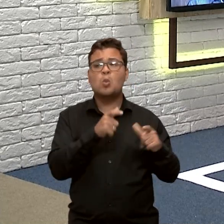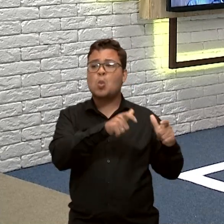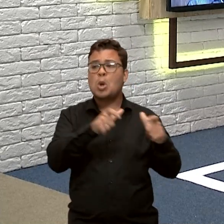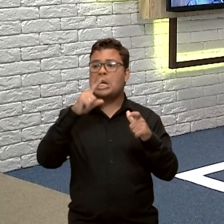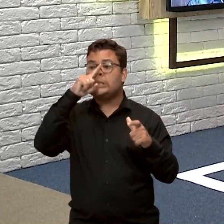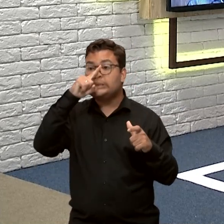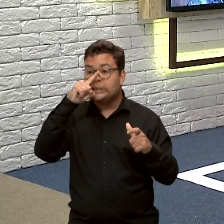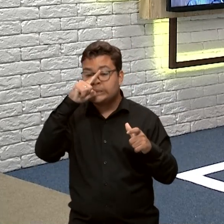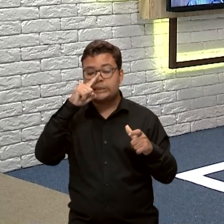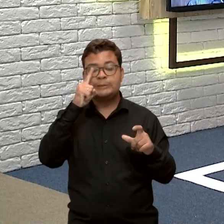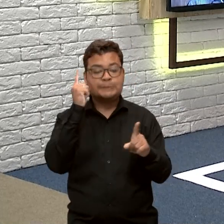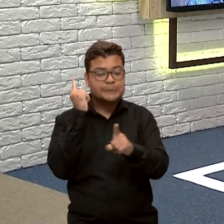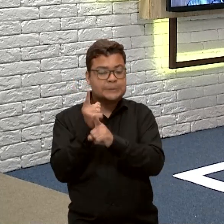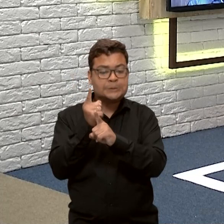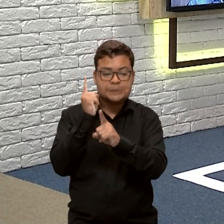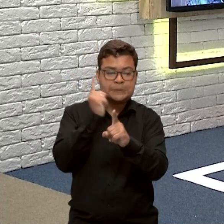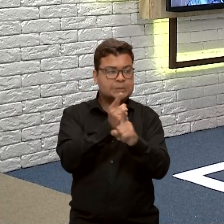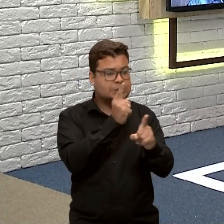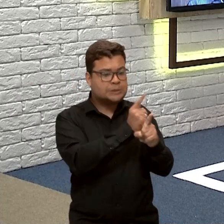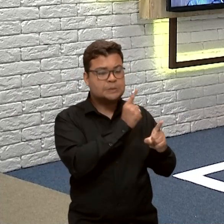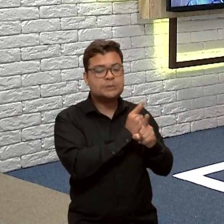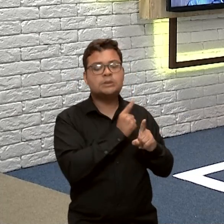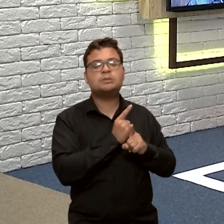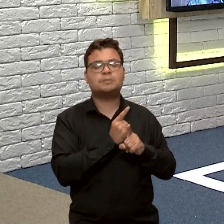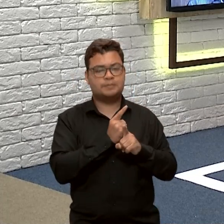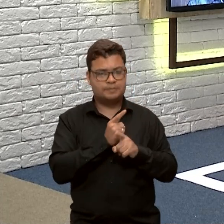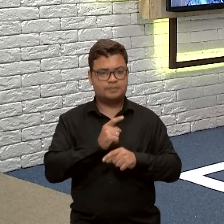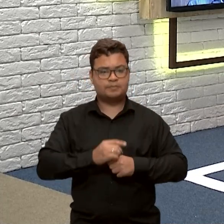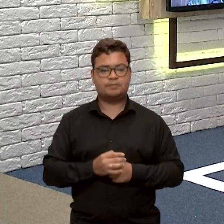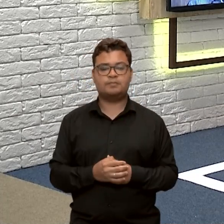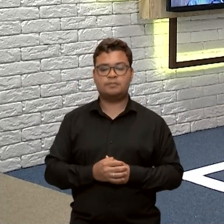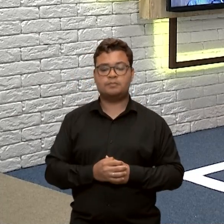entrar agora no mês de fevereiro.